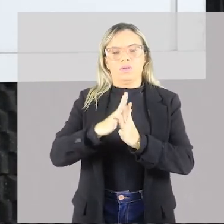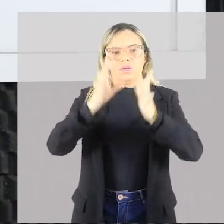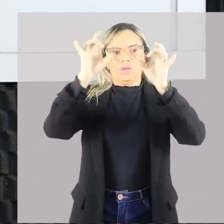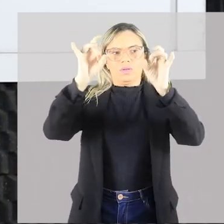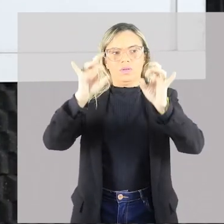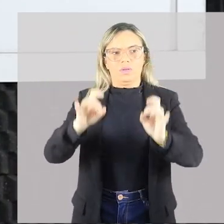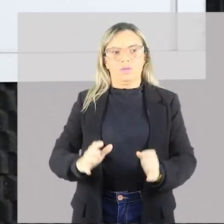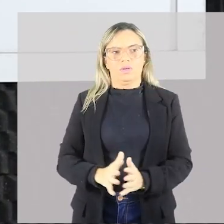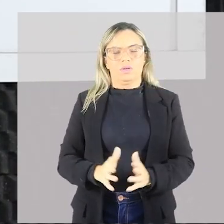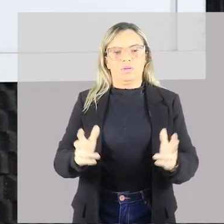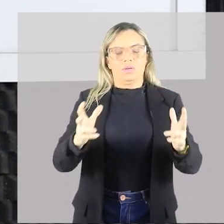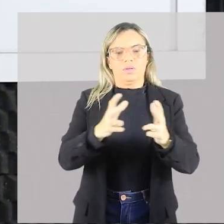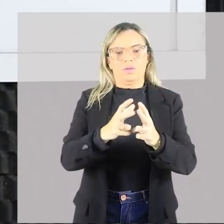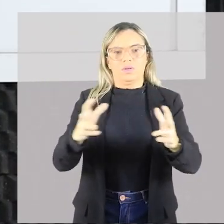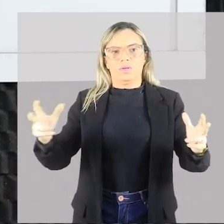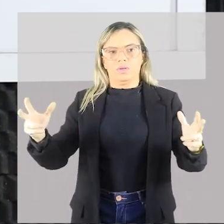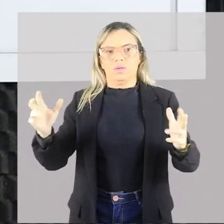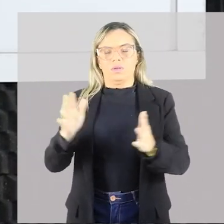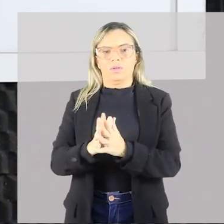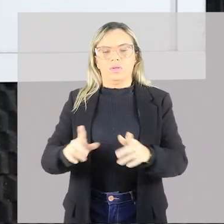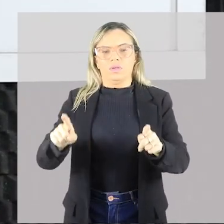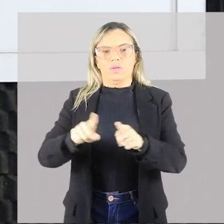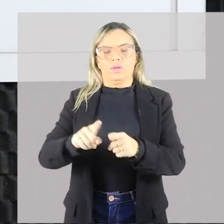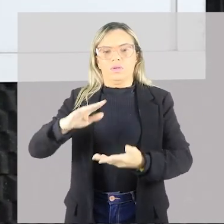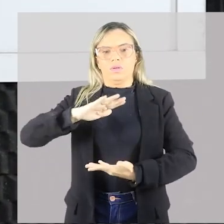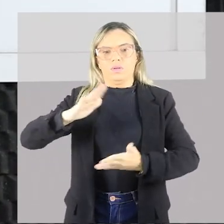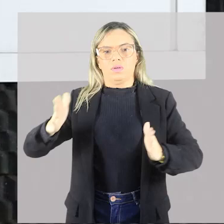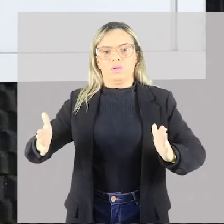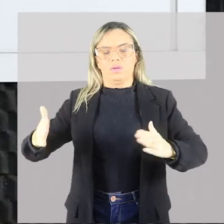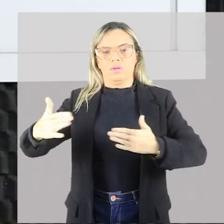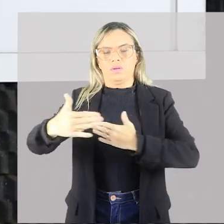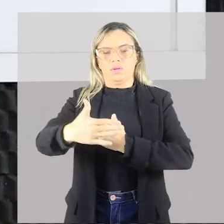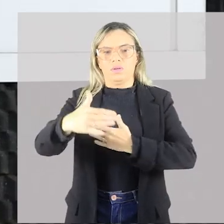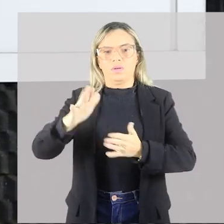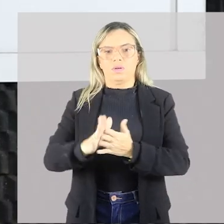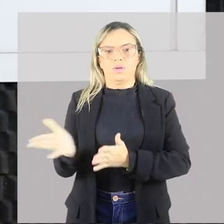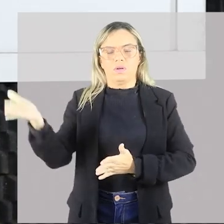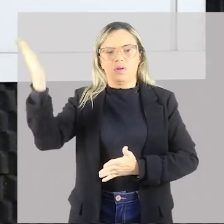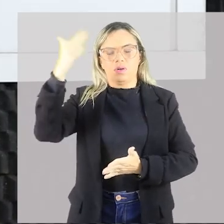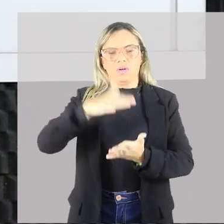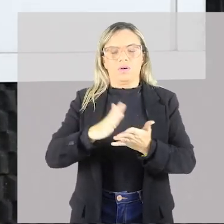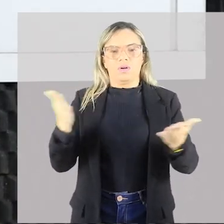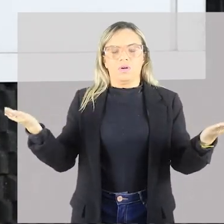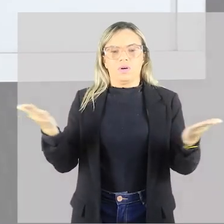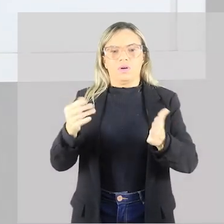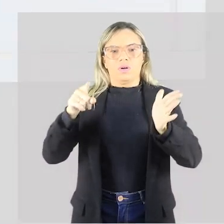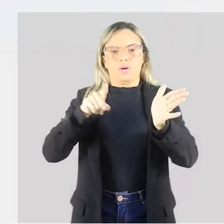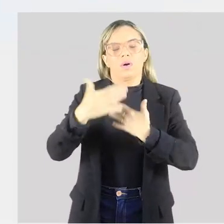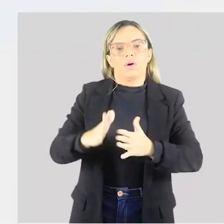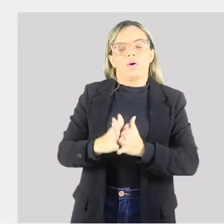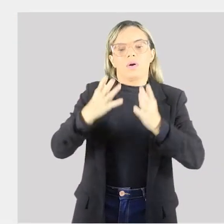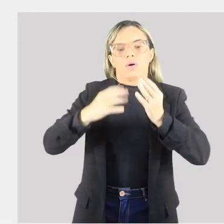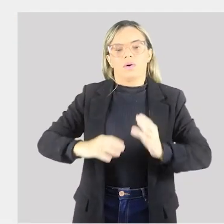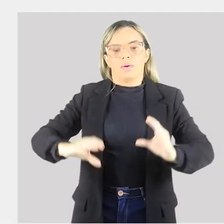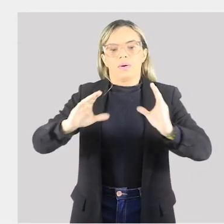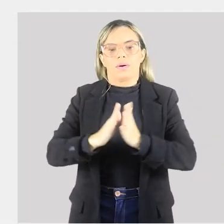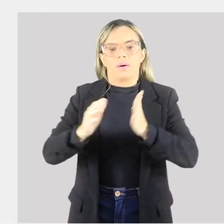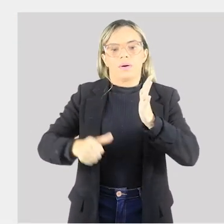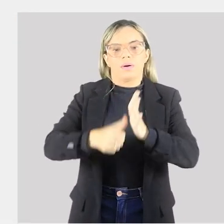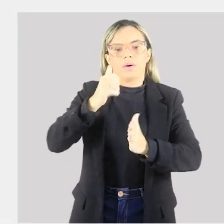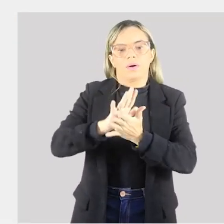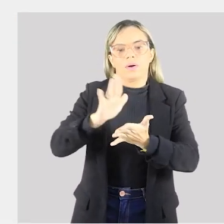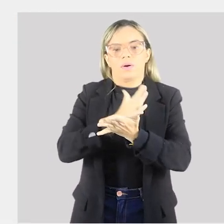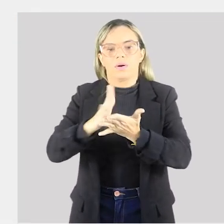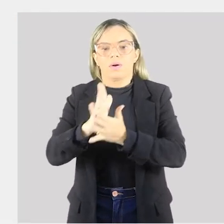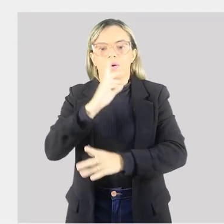muito nos concursos, que é o paralelepípedo e o cubo. E agora vamos para as questões, vamos resolver os exercícios. Primeiro,